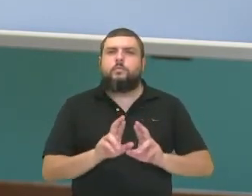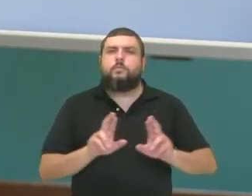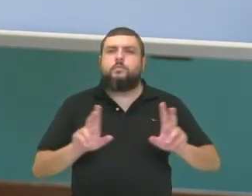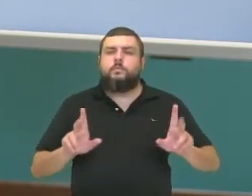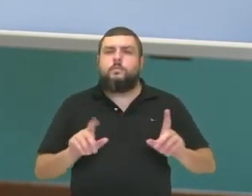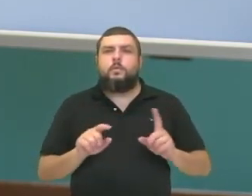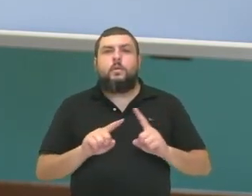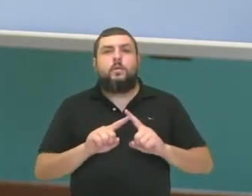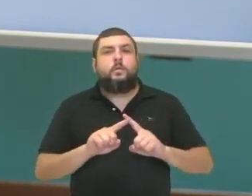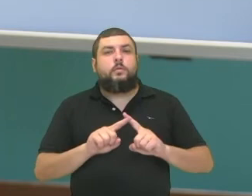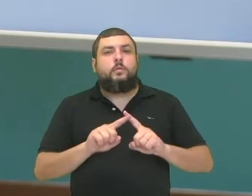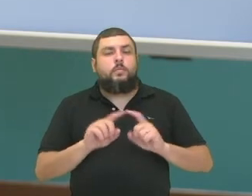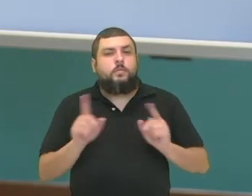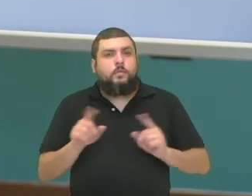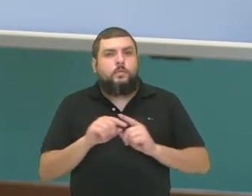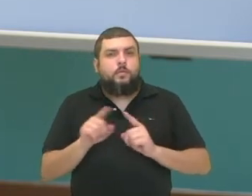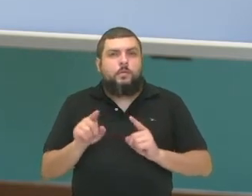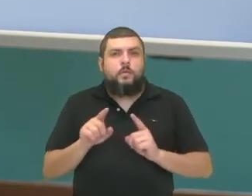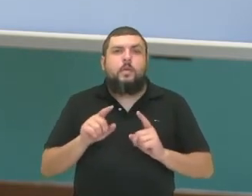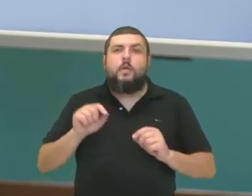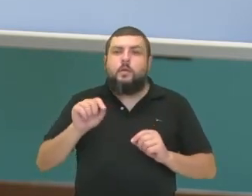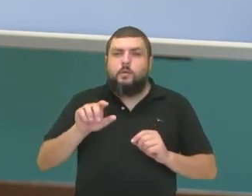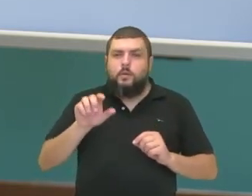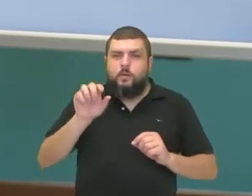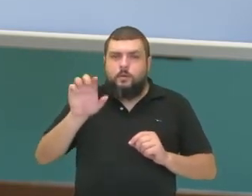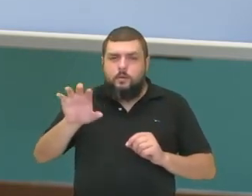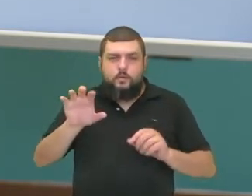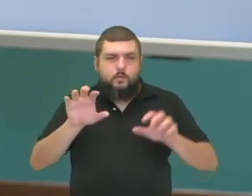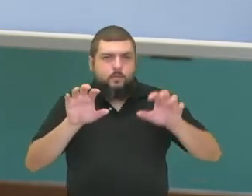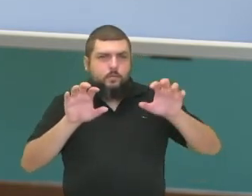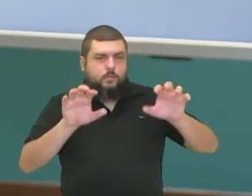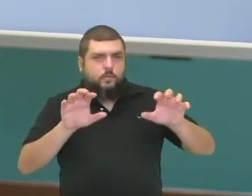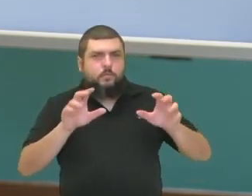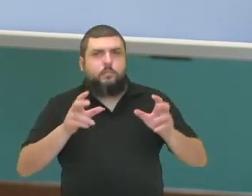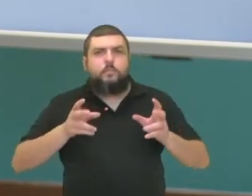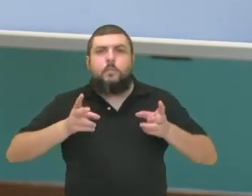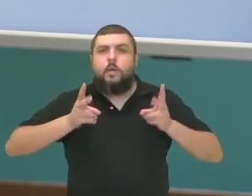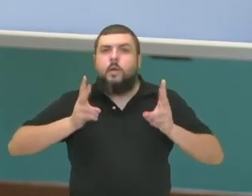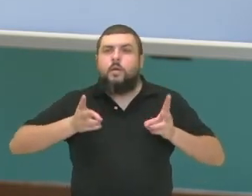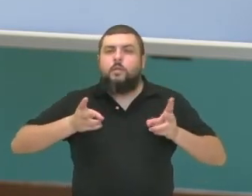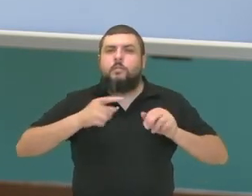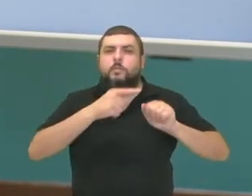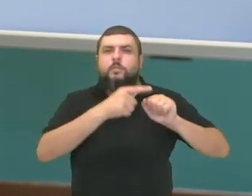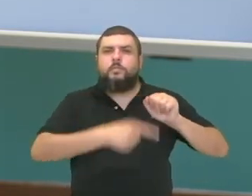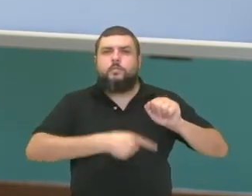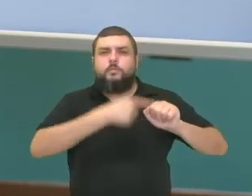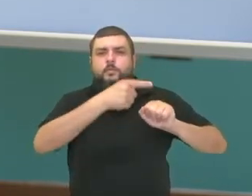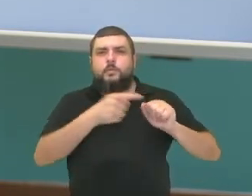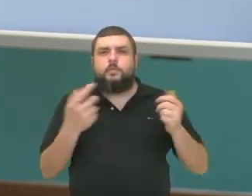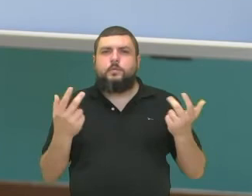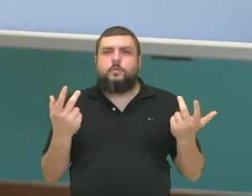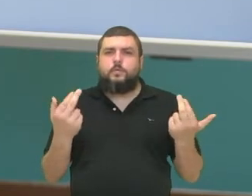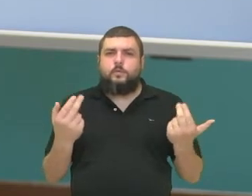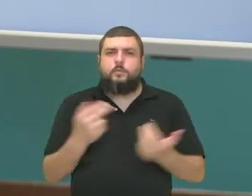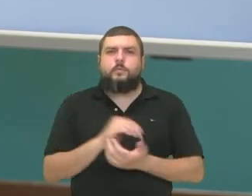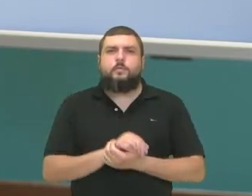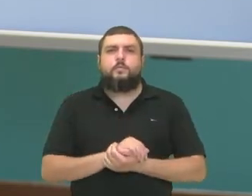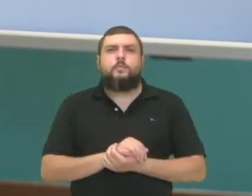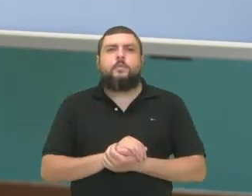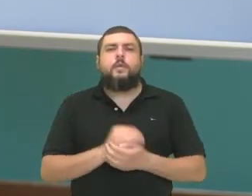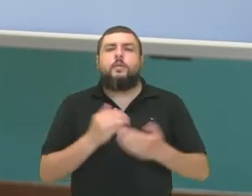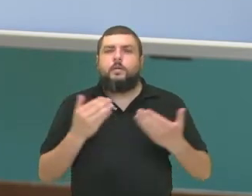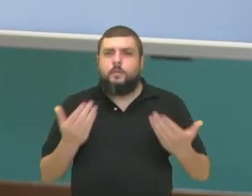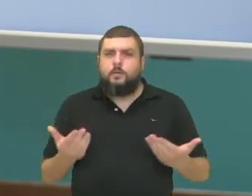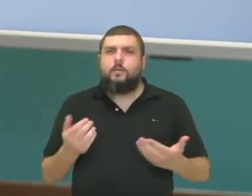diferenciadas, no entanto, constituída dos mesmos átomos. Isto nós